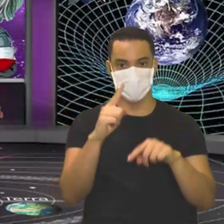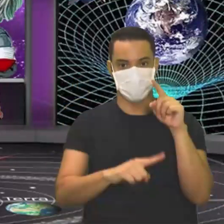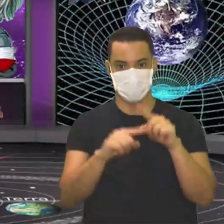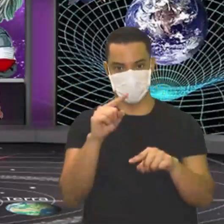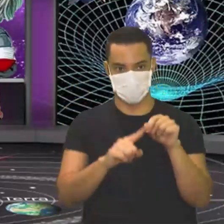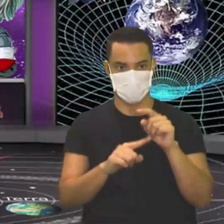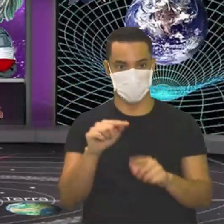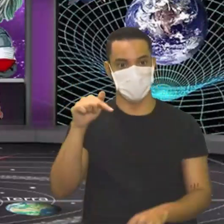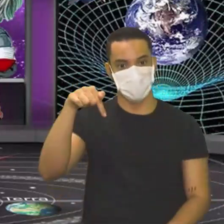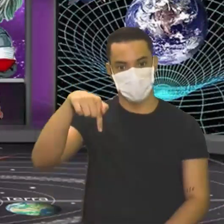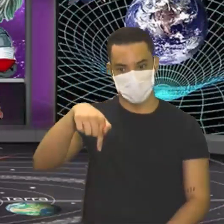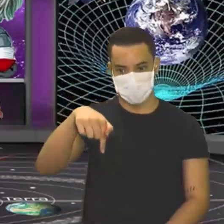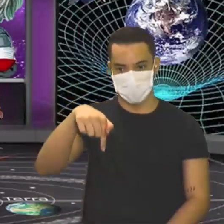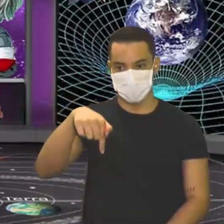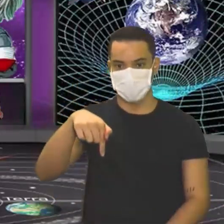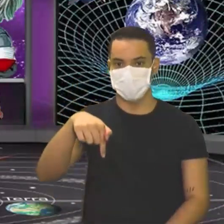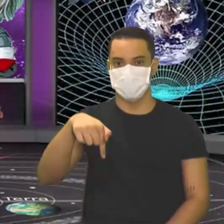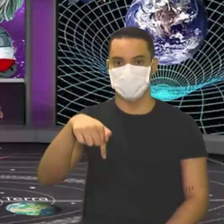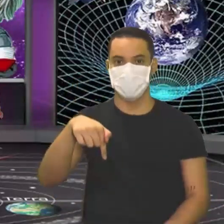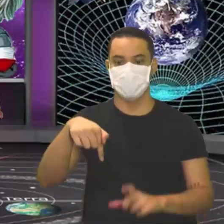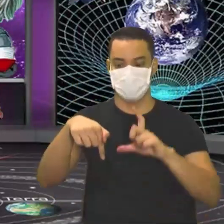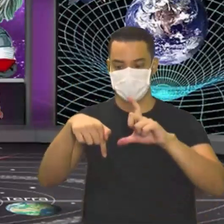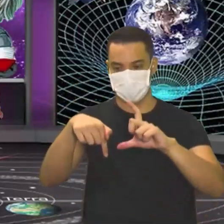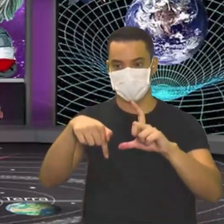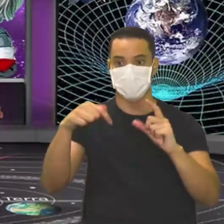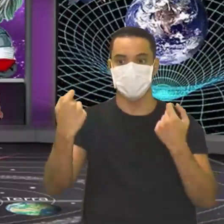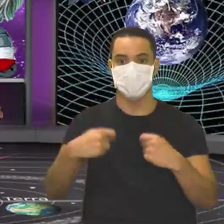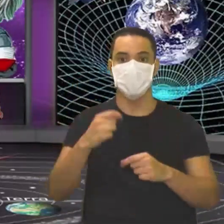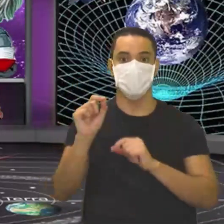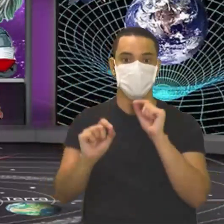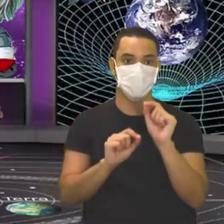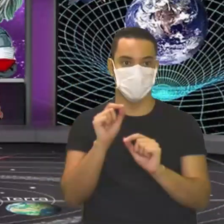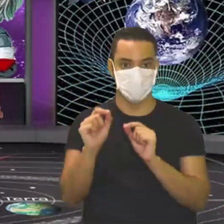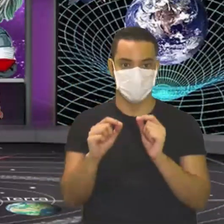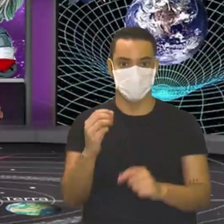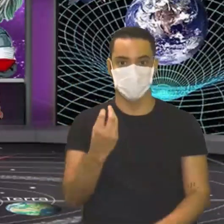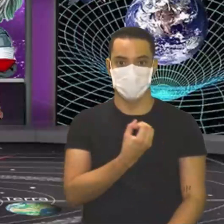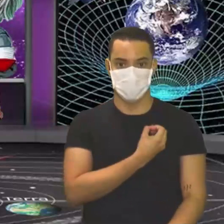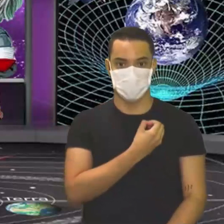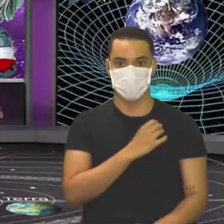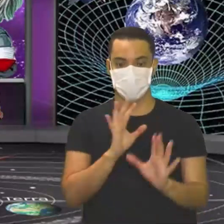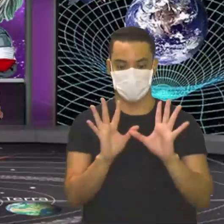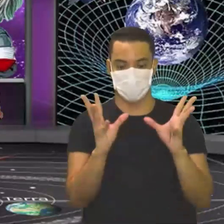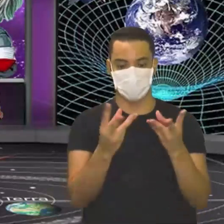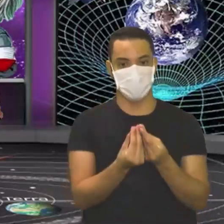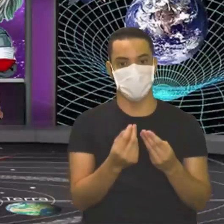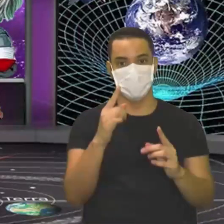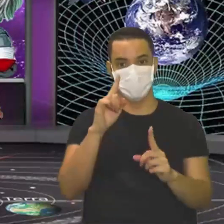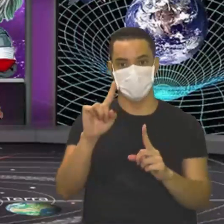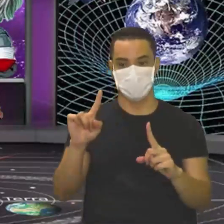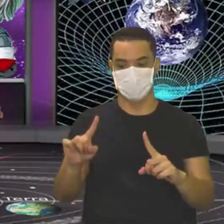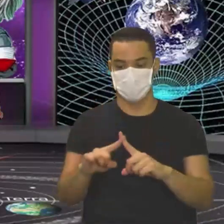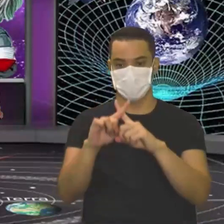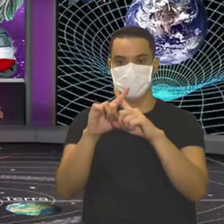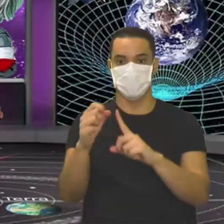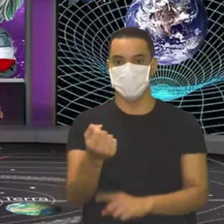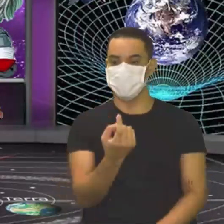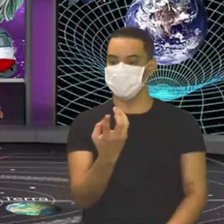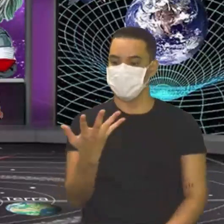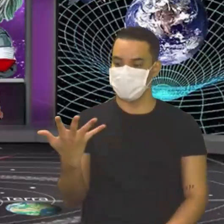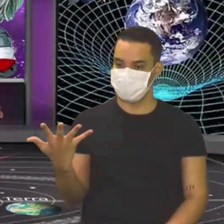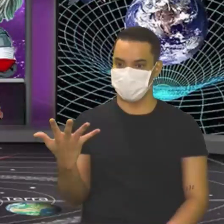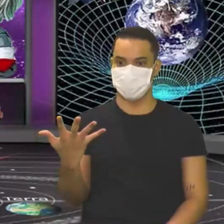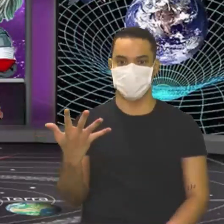que é o Qzão, eu preciso do número de partículas vezes o valor da carga elétrica quantizada, que é